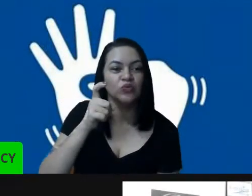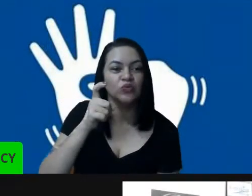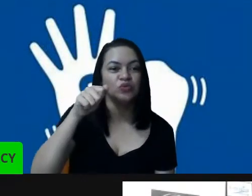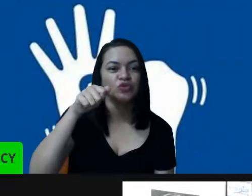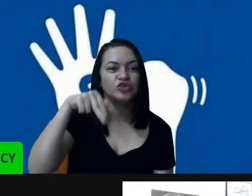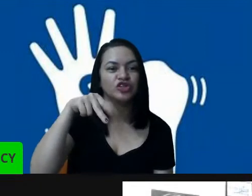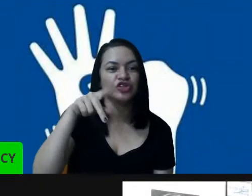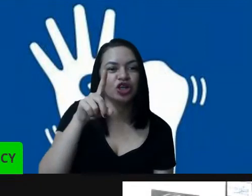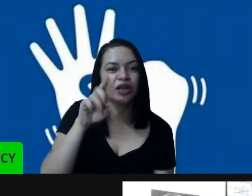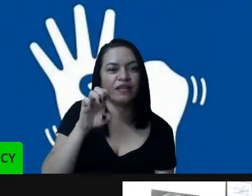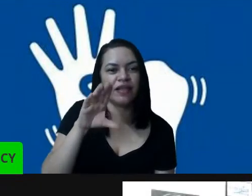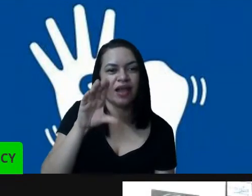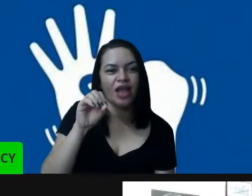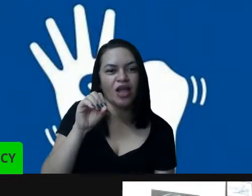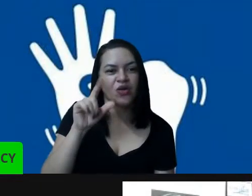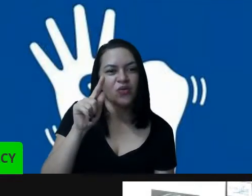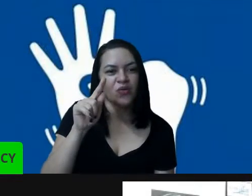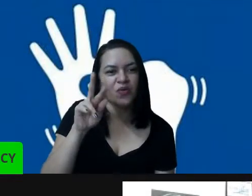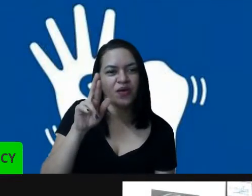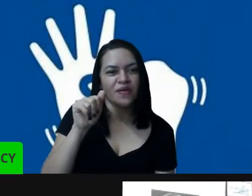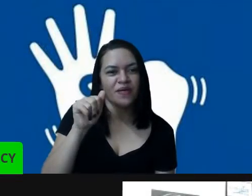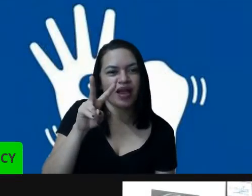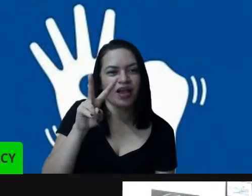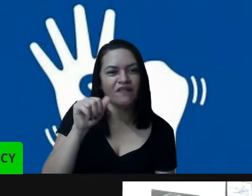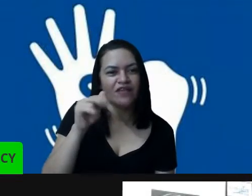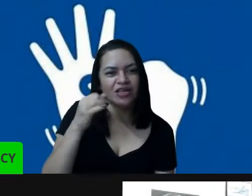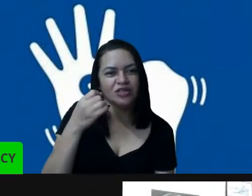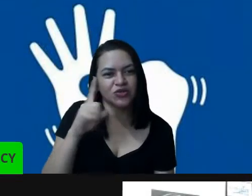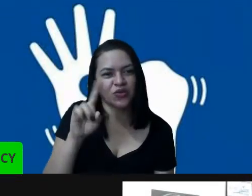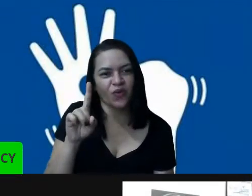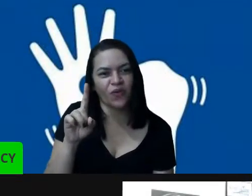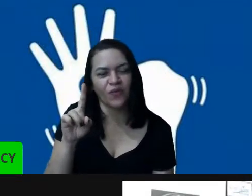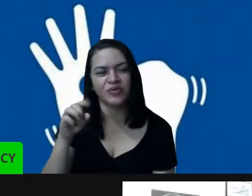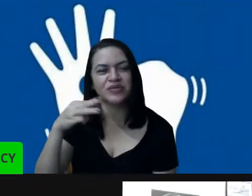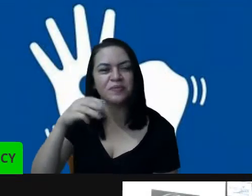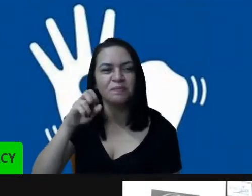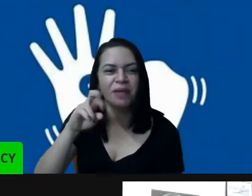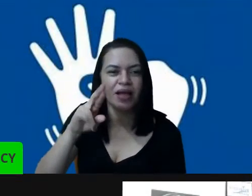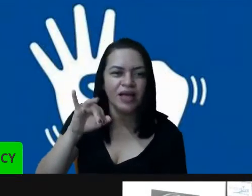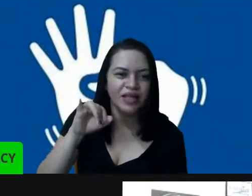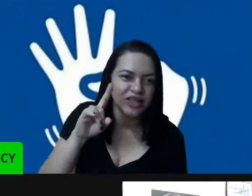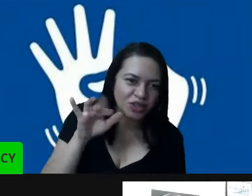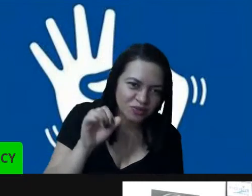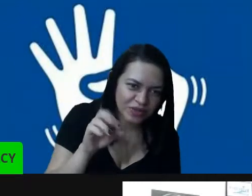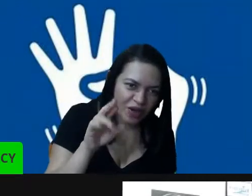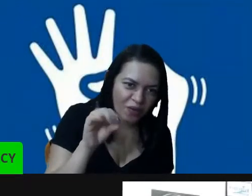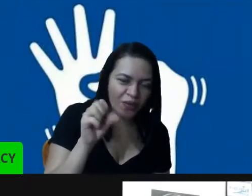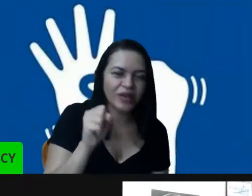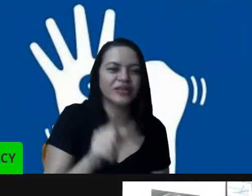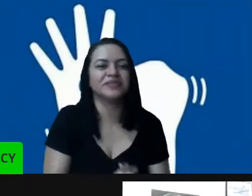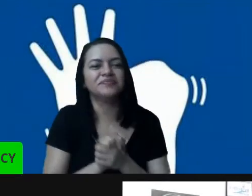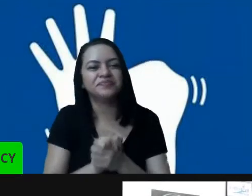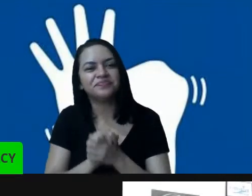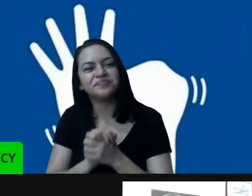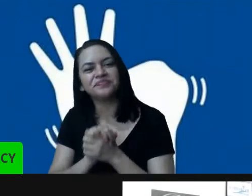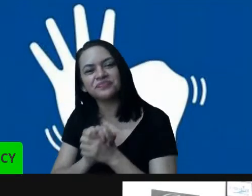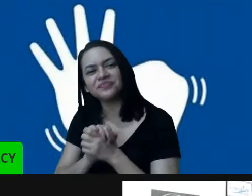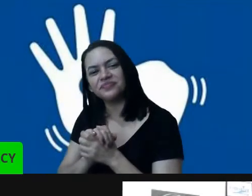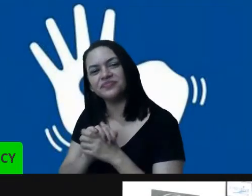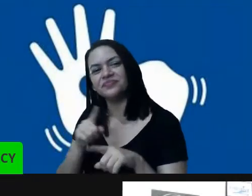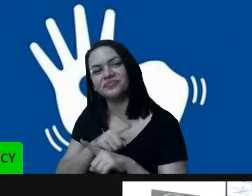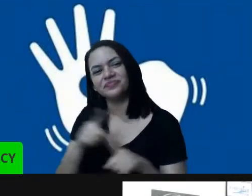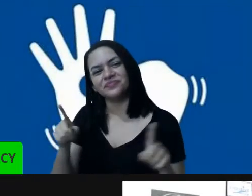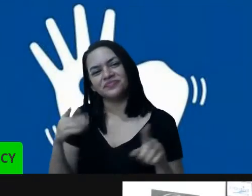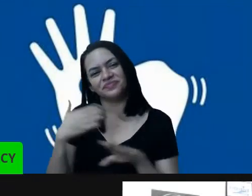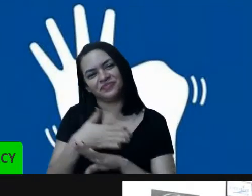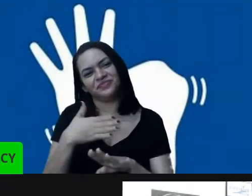beijo. Marilda Rosa, enfim, então parabéns a obrigado Marilda. a todos vocês que estiveram